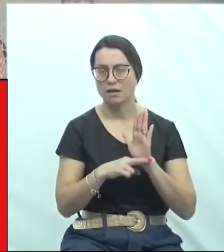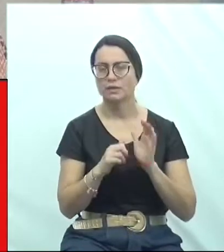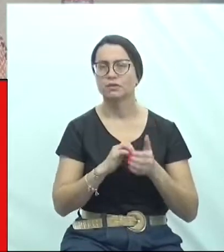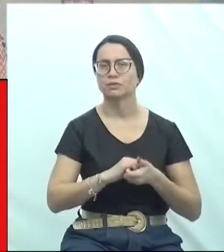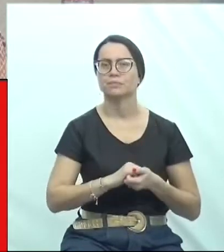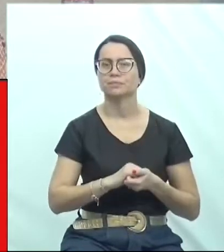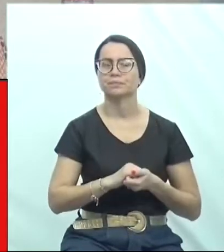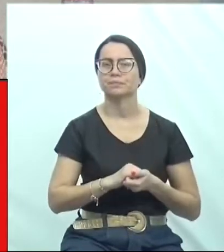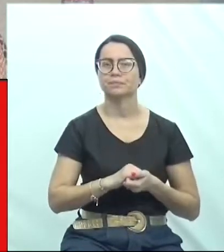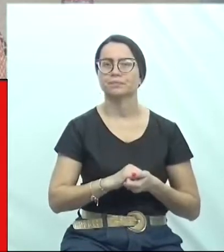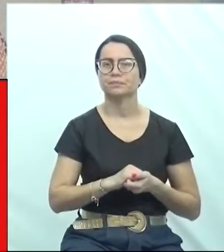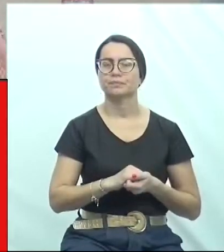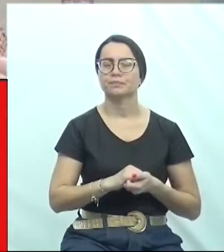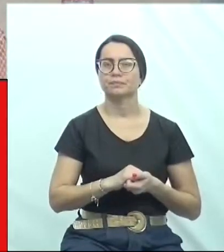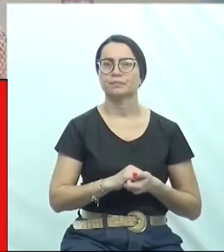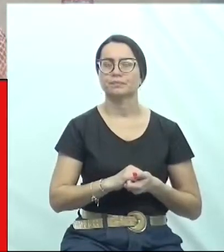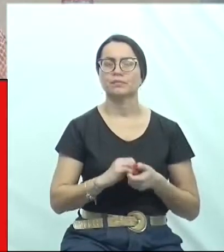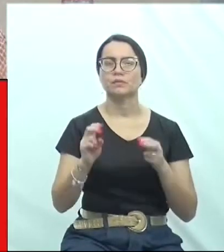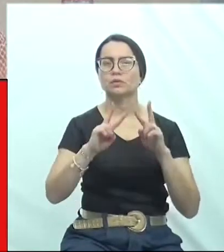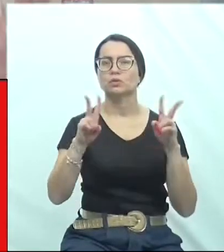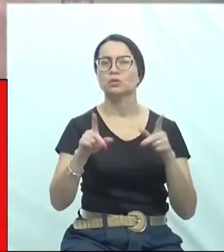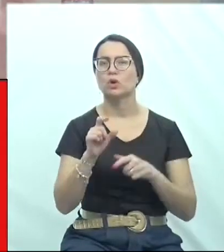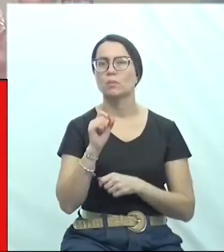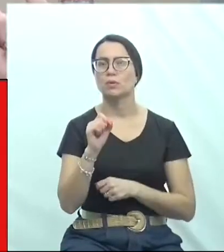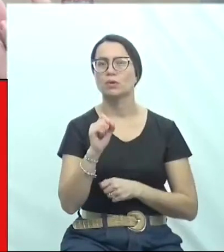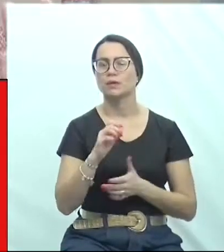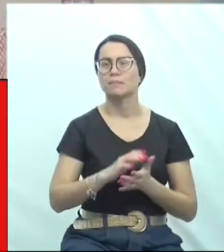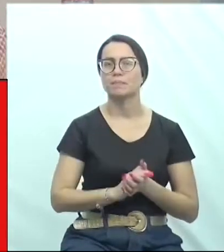normas, com relação à medição,